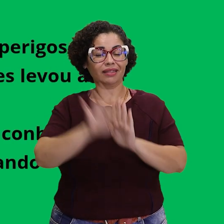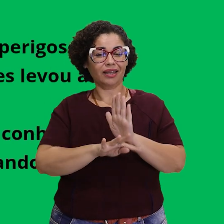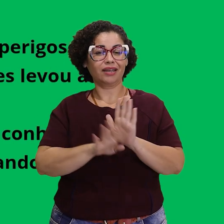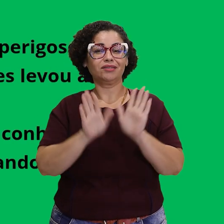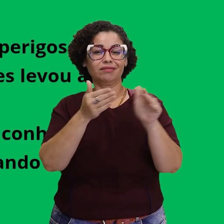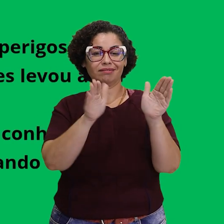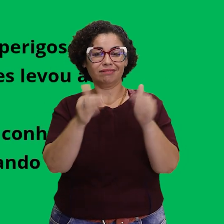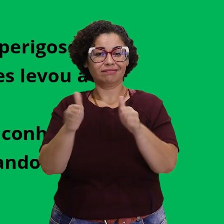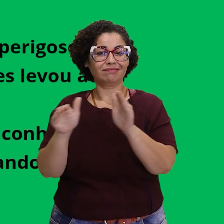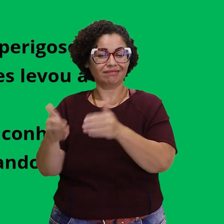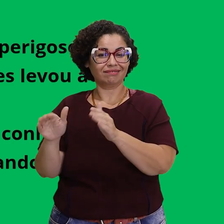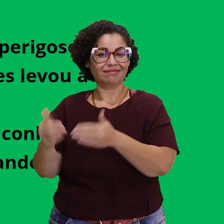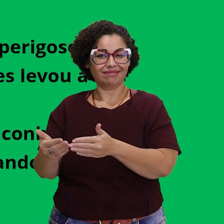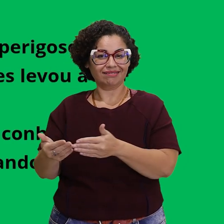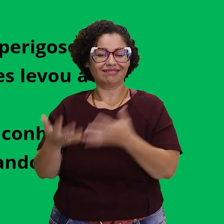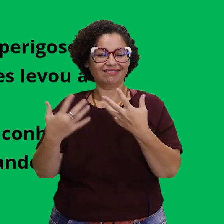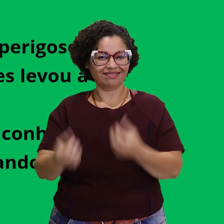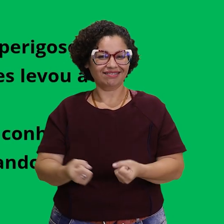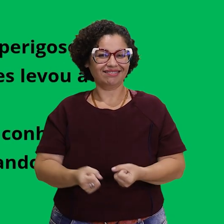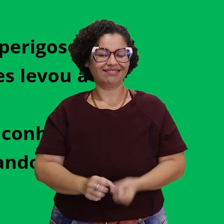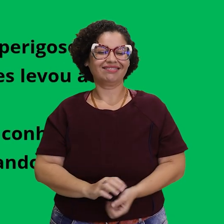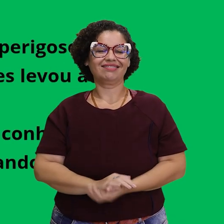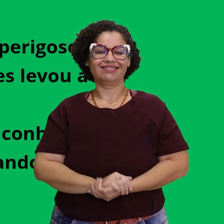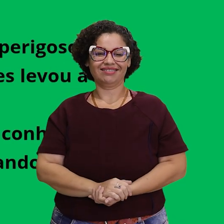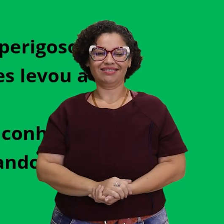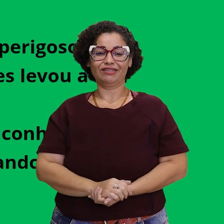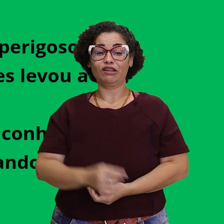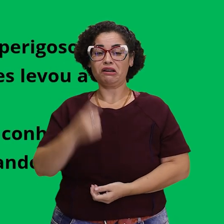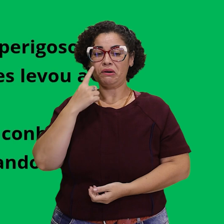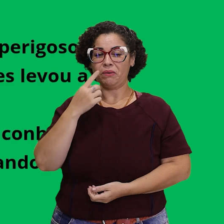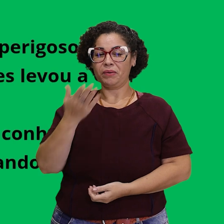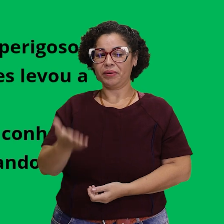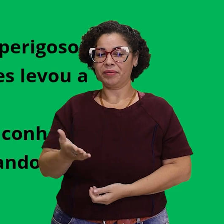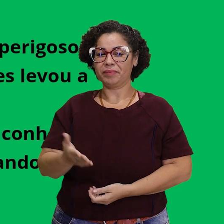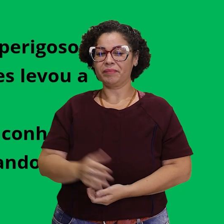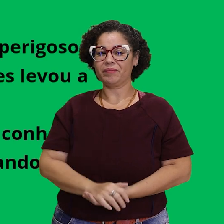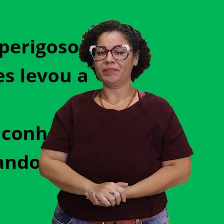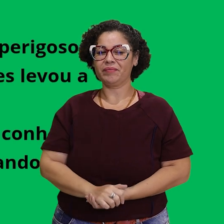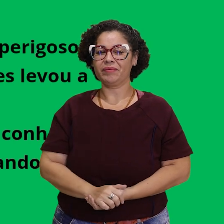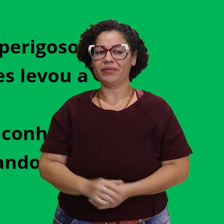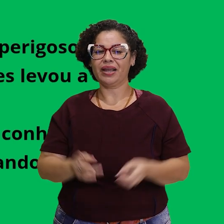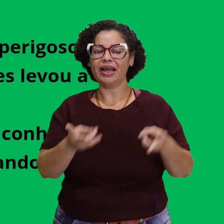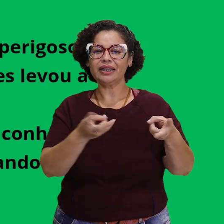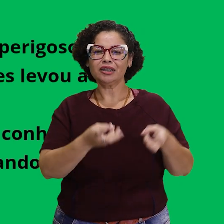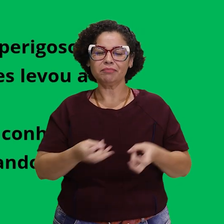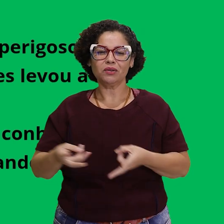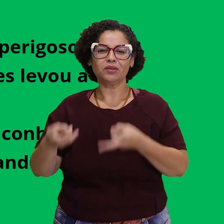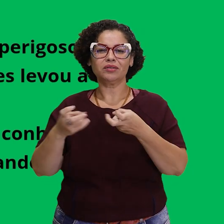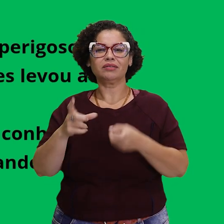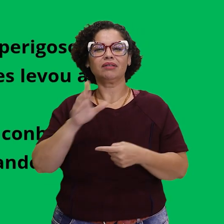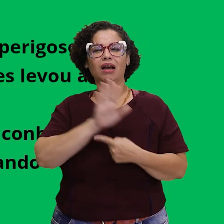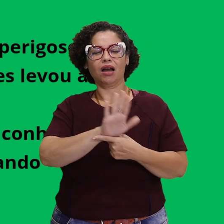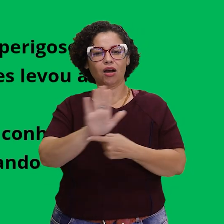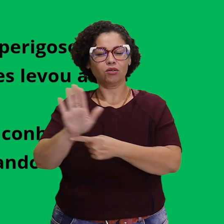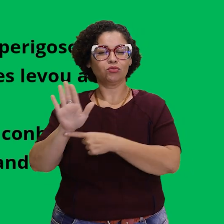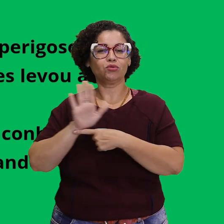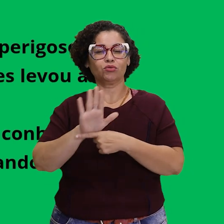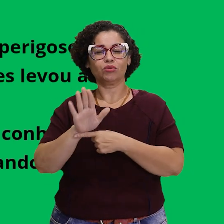a ideia central de cada um deles. Topam? Vamos lá? Olha o primeiro. Exploradores